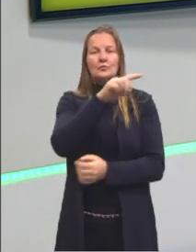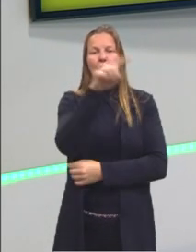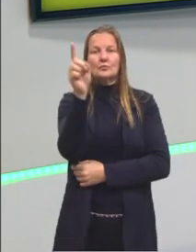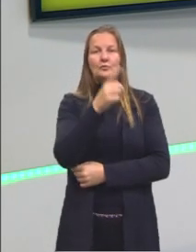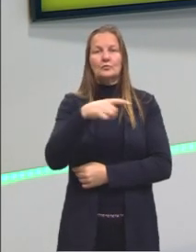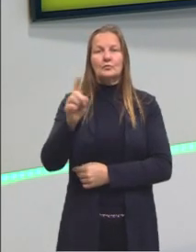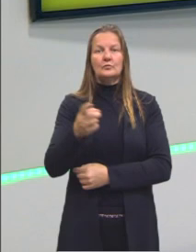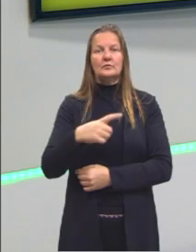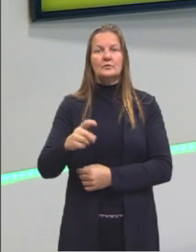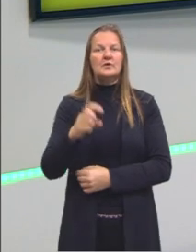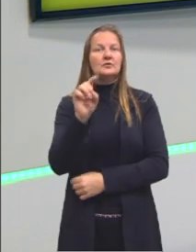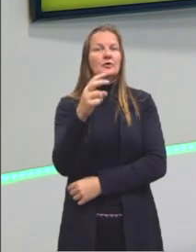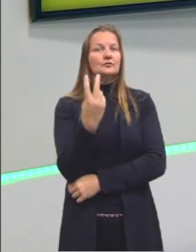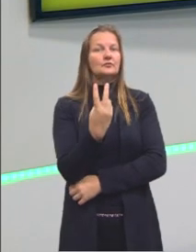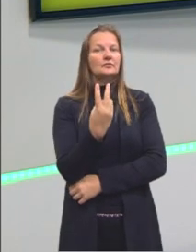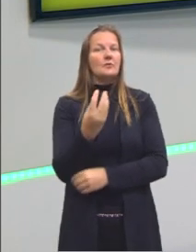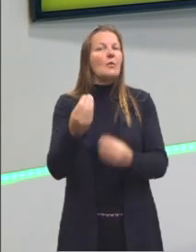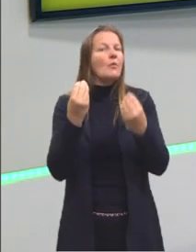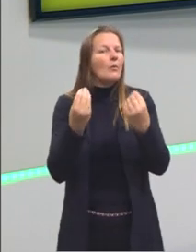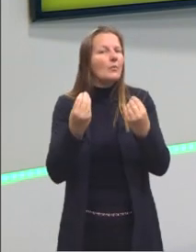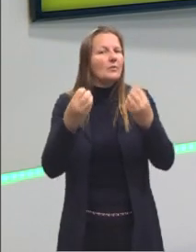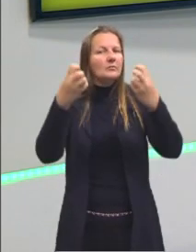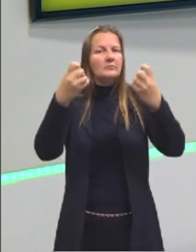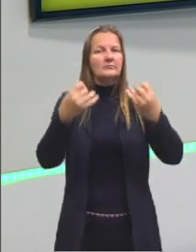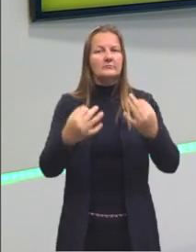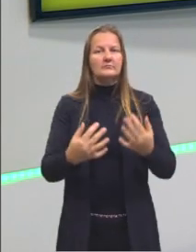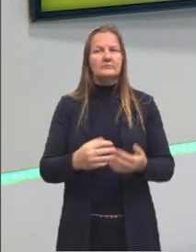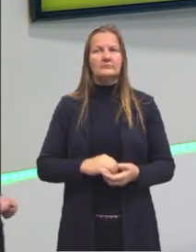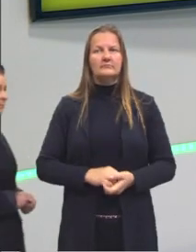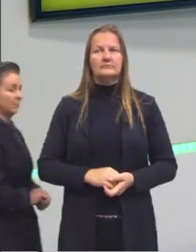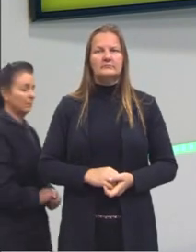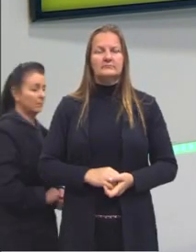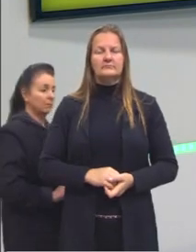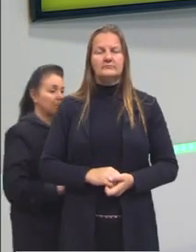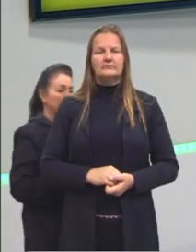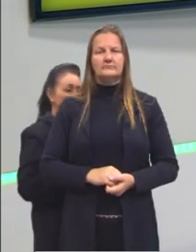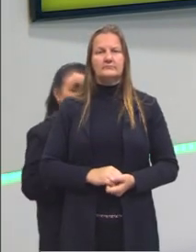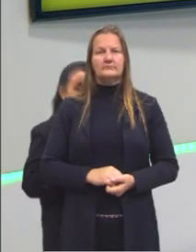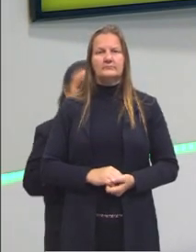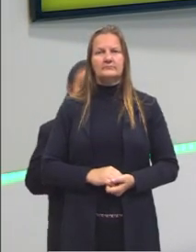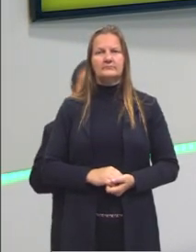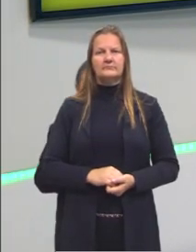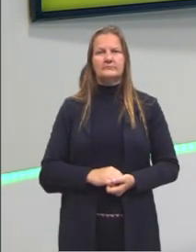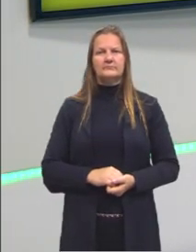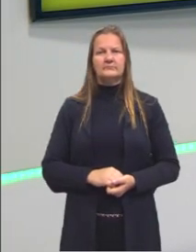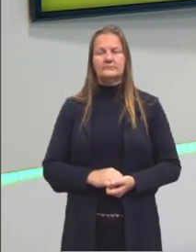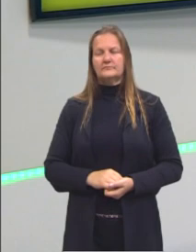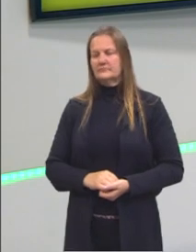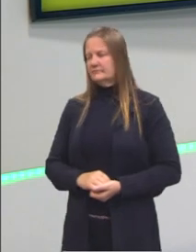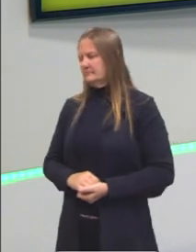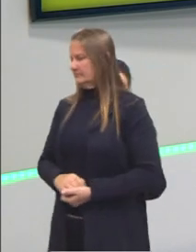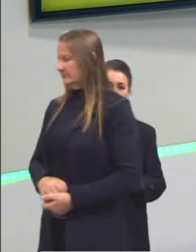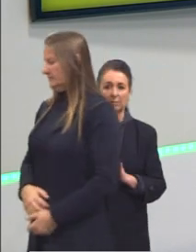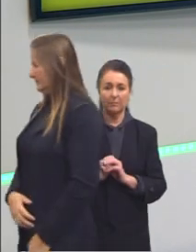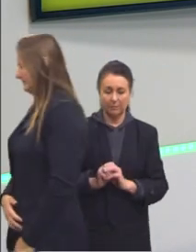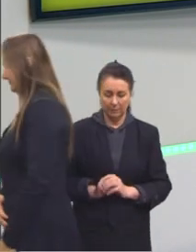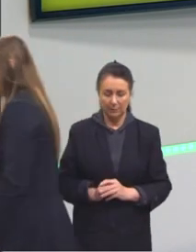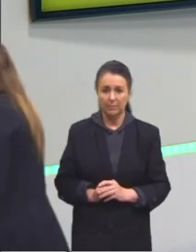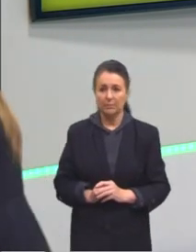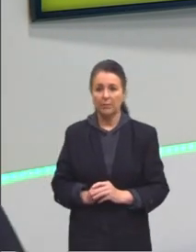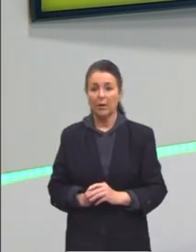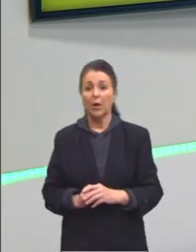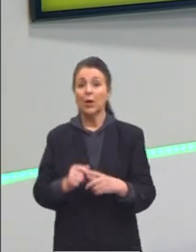que faz duas ligações e aí sim entra a hibridização in E